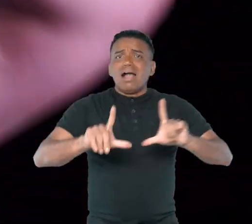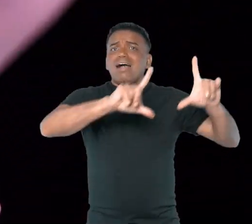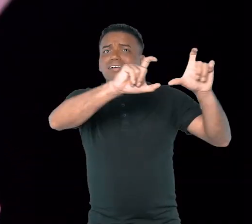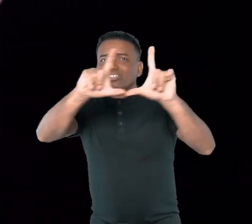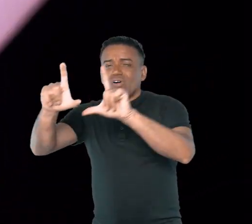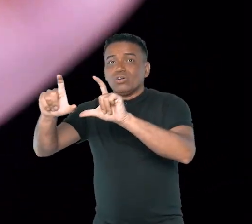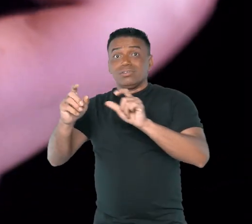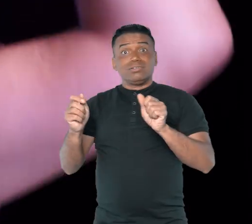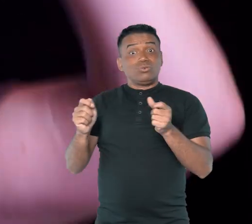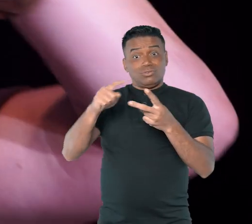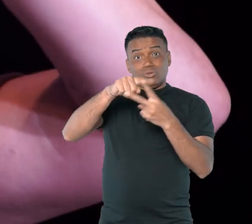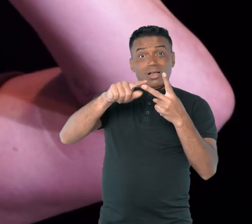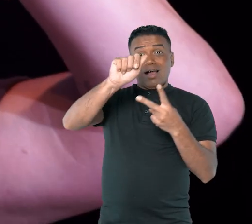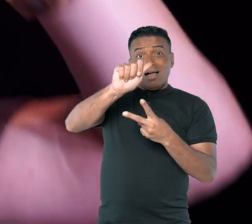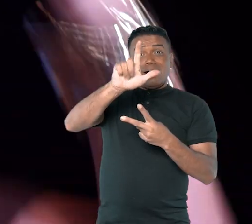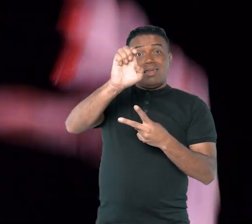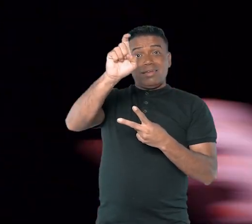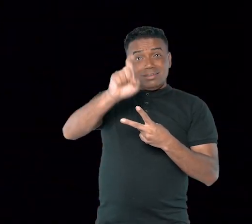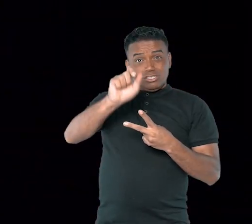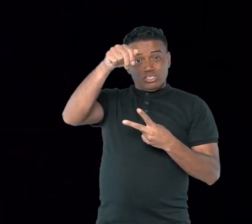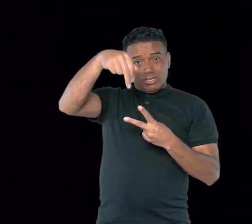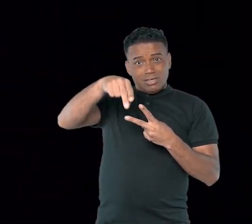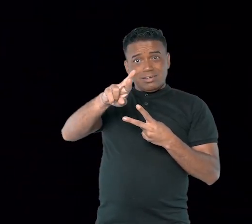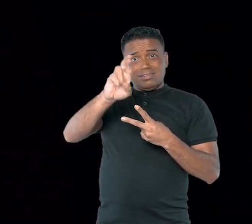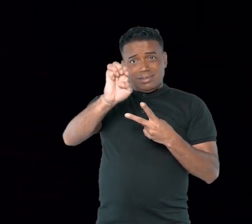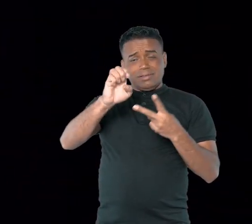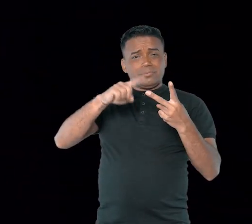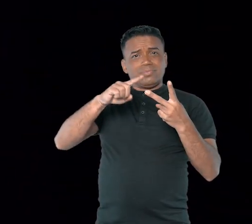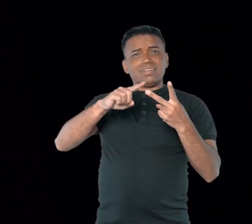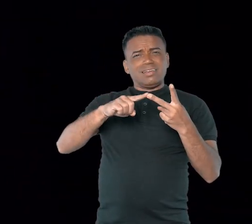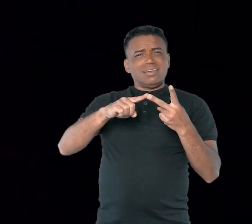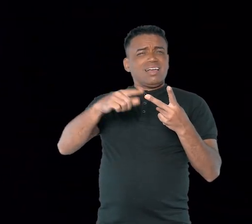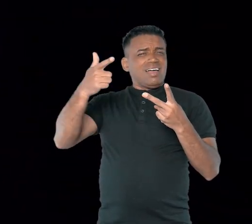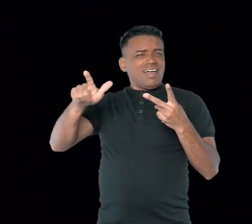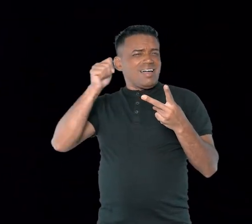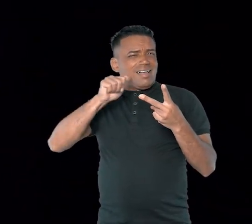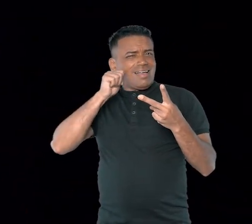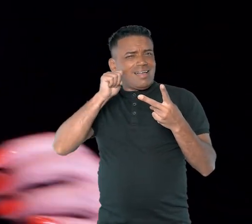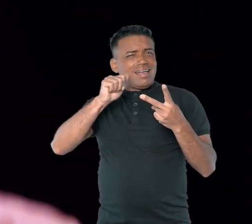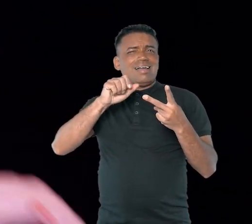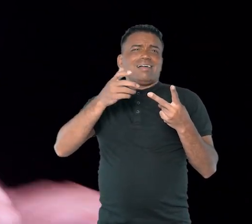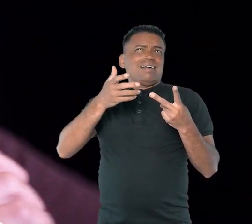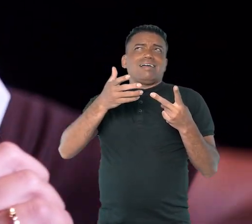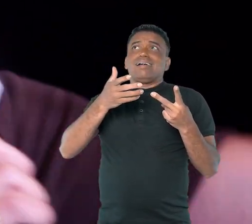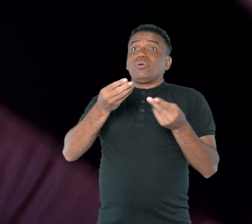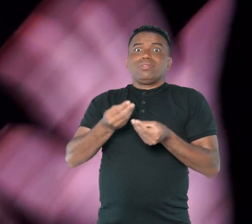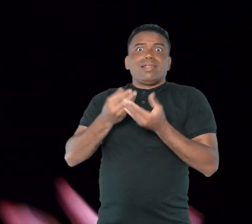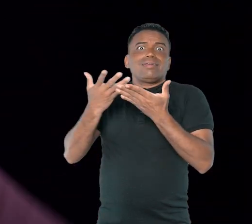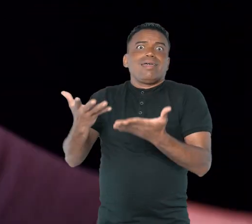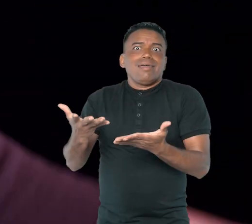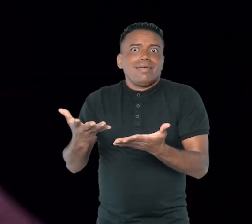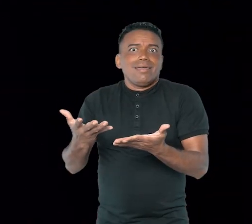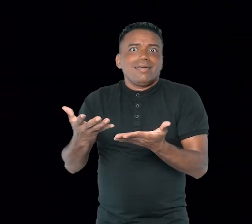quando o Alexandre Machado e a Naila, que é designer, entraram na equipe, no projeto. Aí eu entreguei, eu sabia